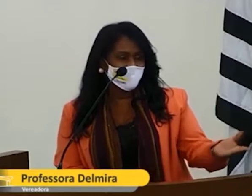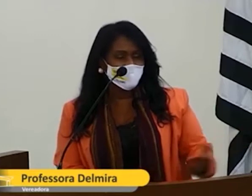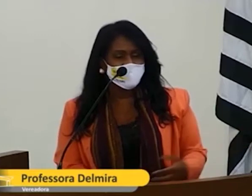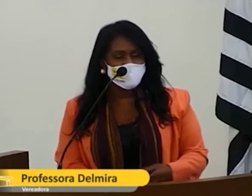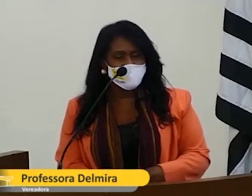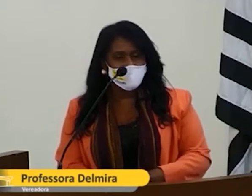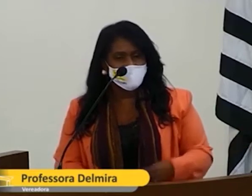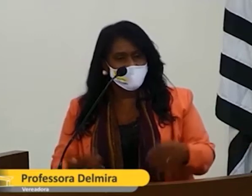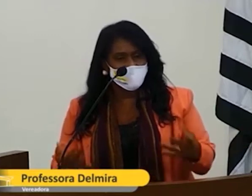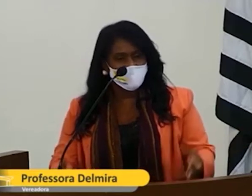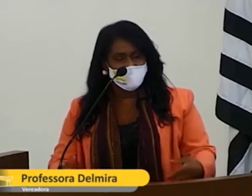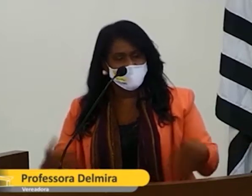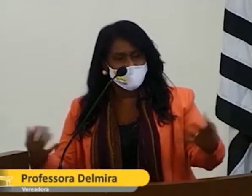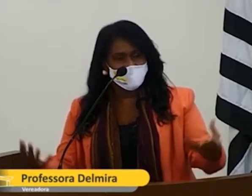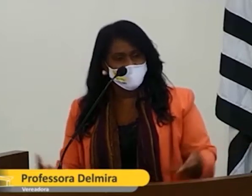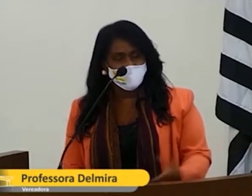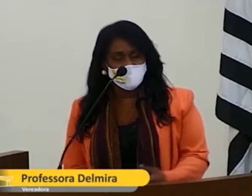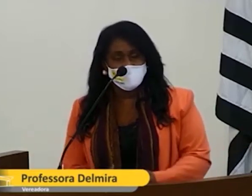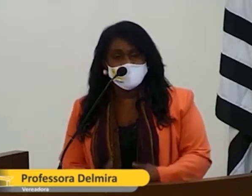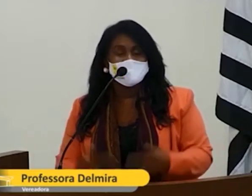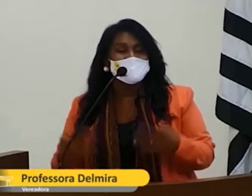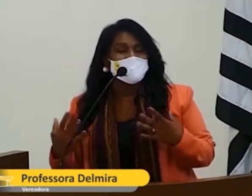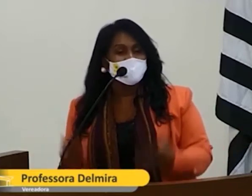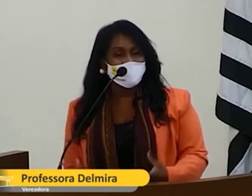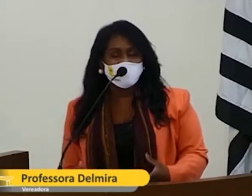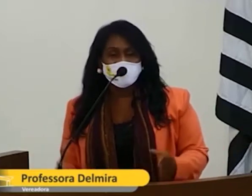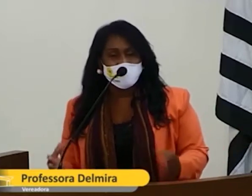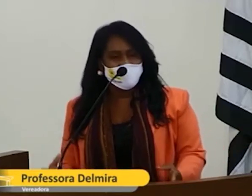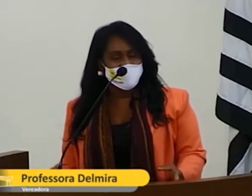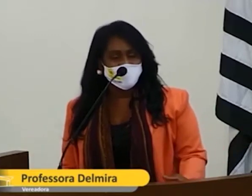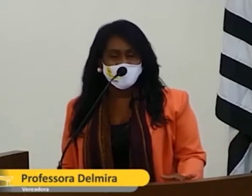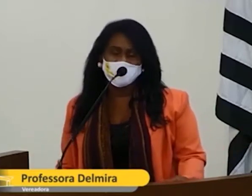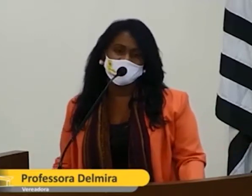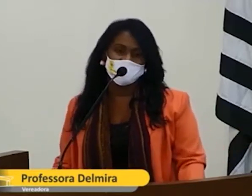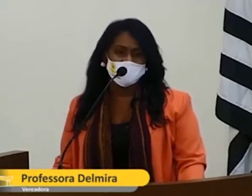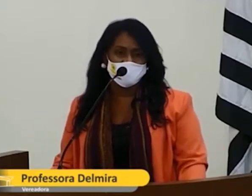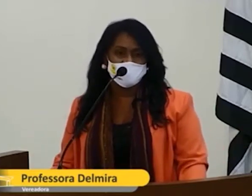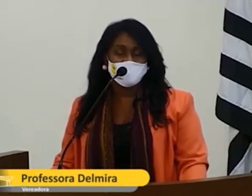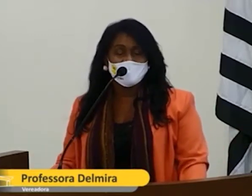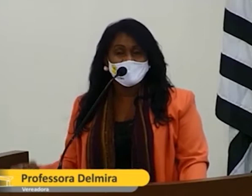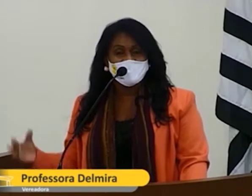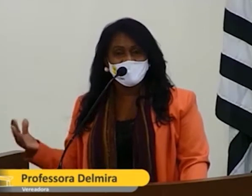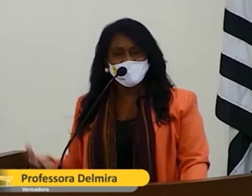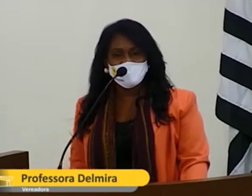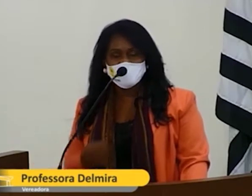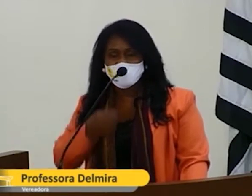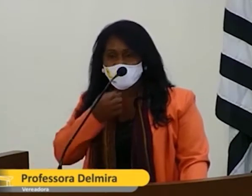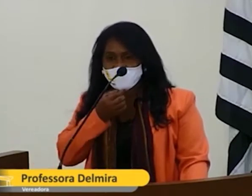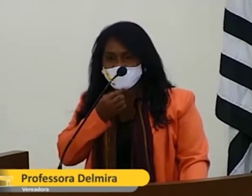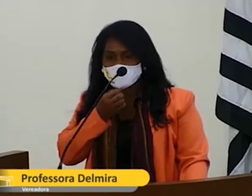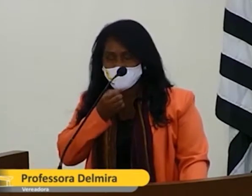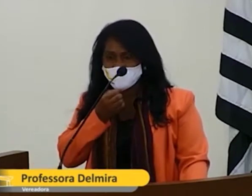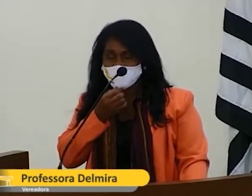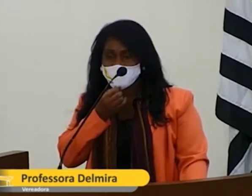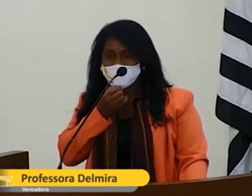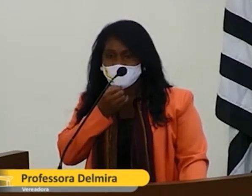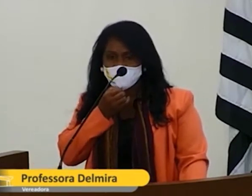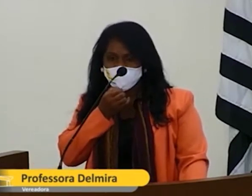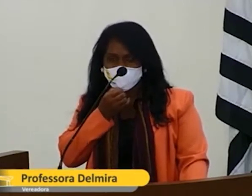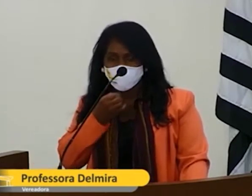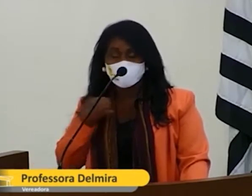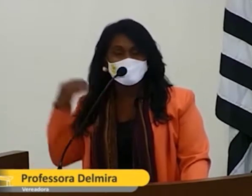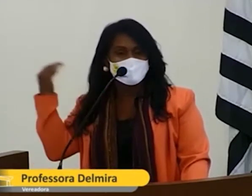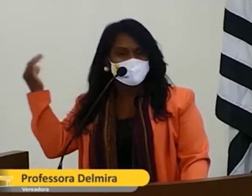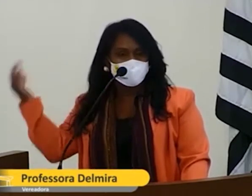vocês até brincam comigo, vai novamente falar sobre a ponte, falo várias vezes isso aqui, e aí a gente depende do quê? De uma